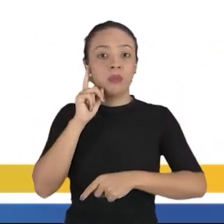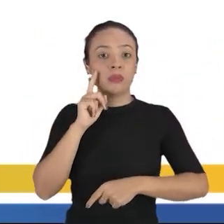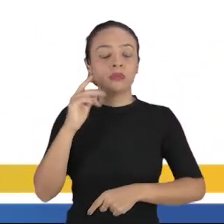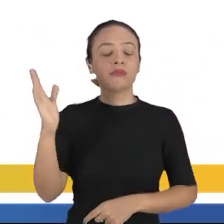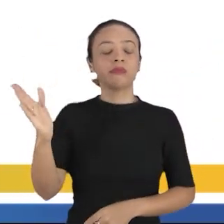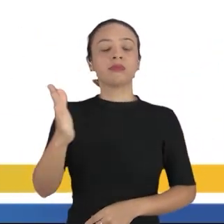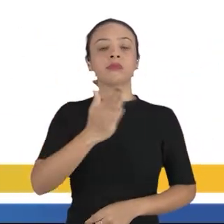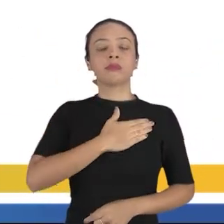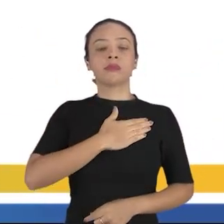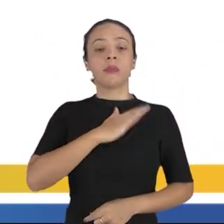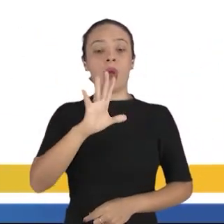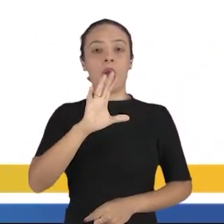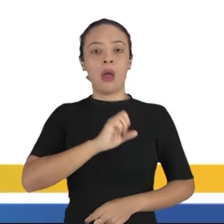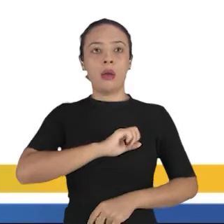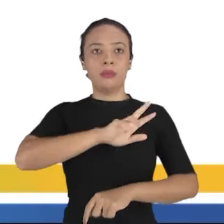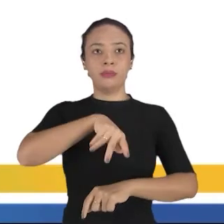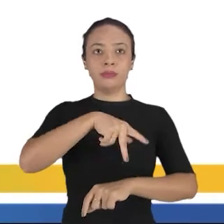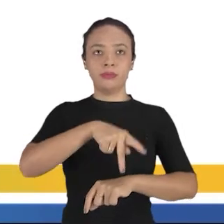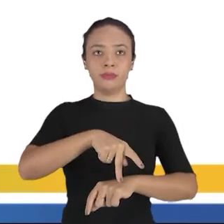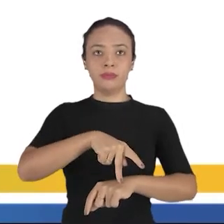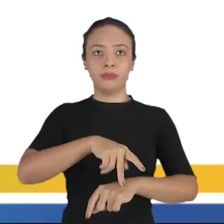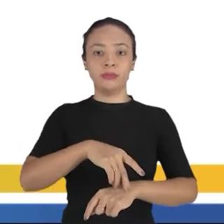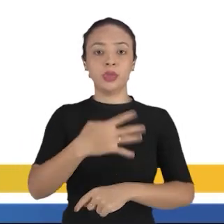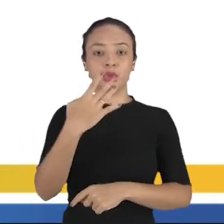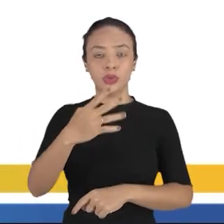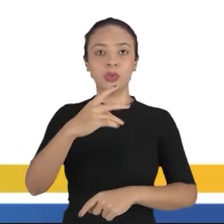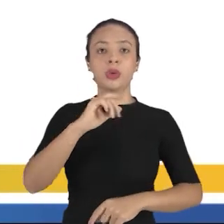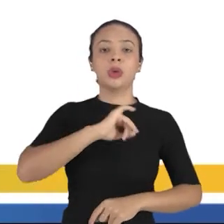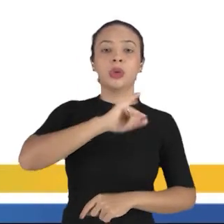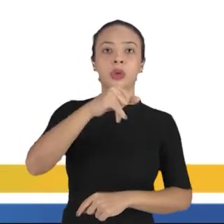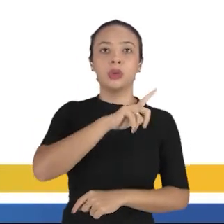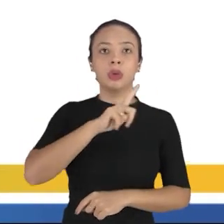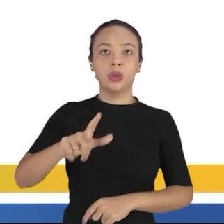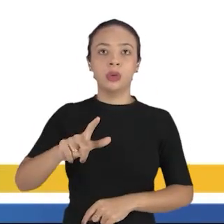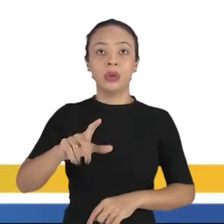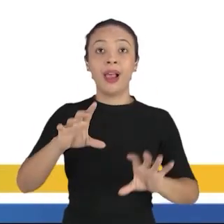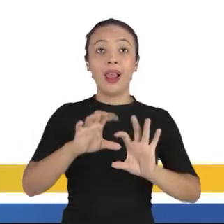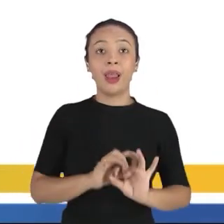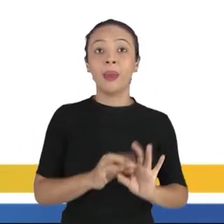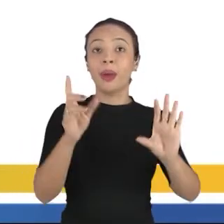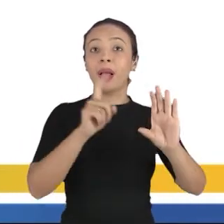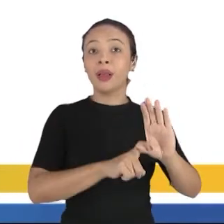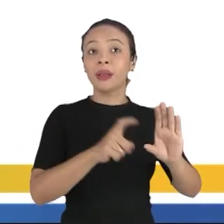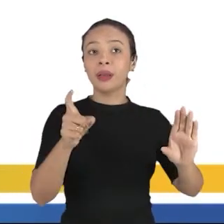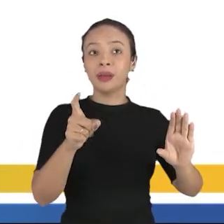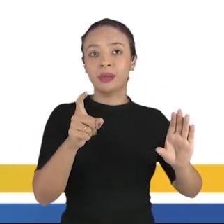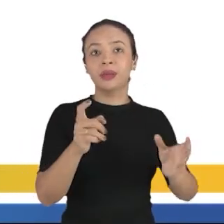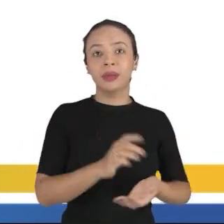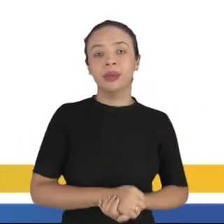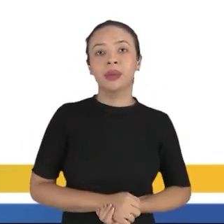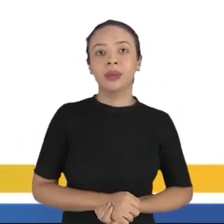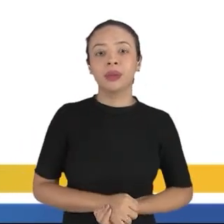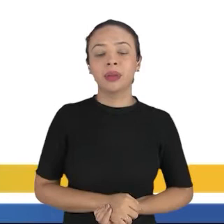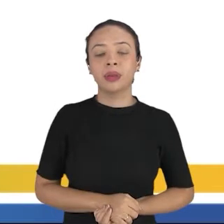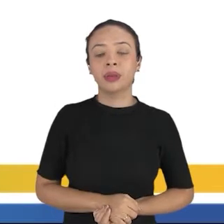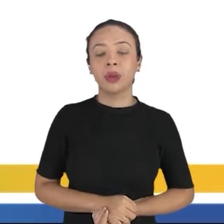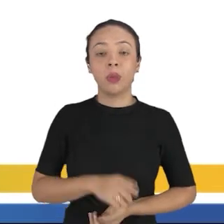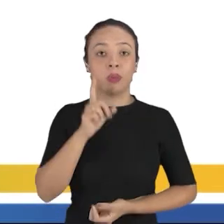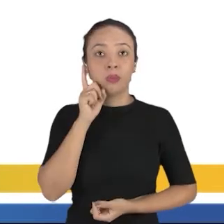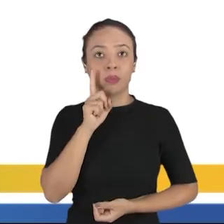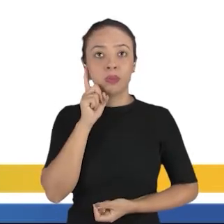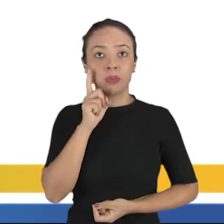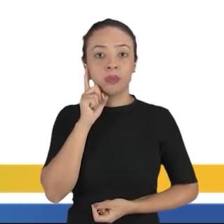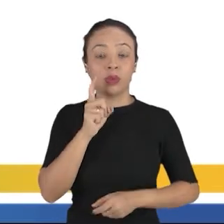Então aí diz: em 4 de julho comemora-se a assinatura da Declaração de Independência, marcando a independência americana do